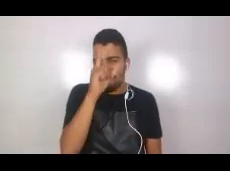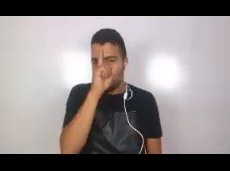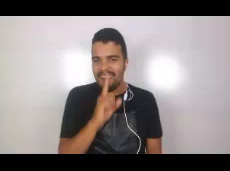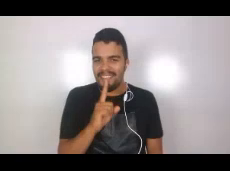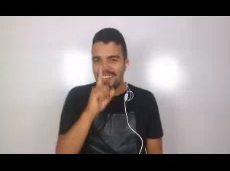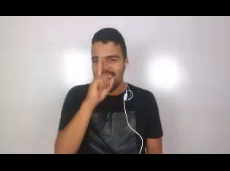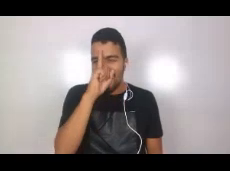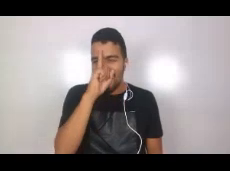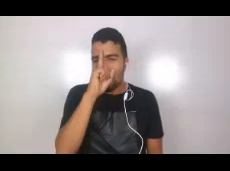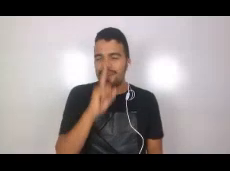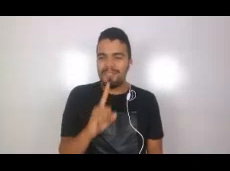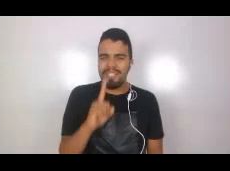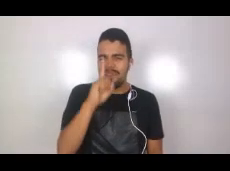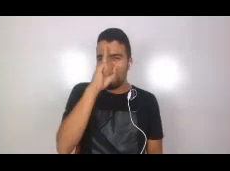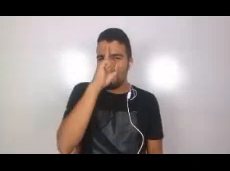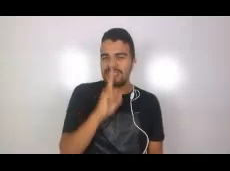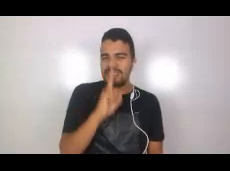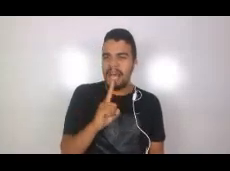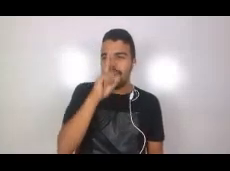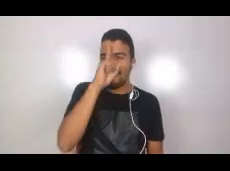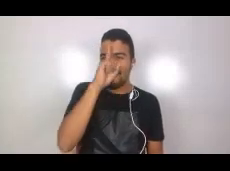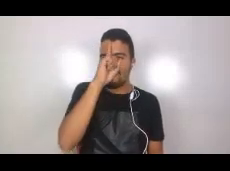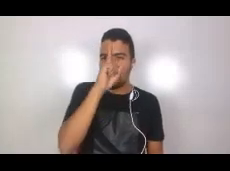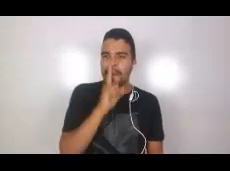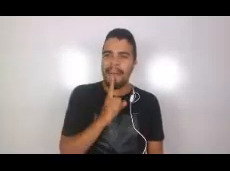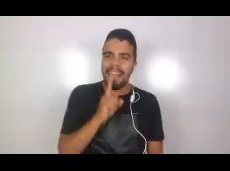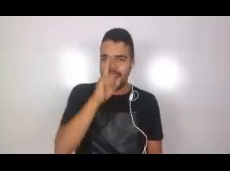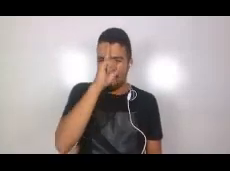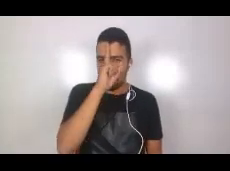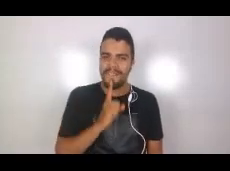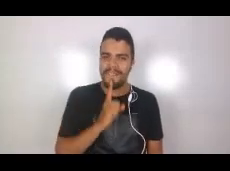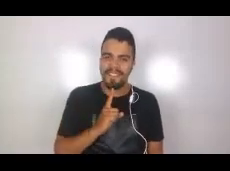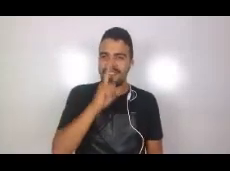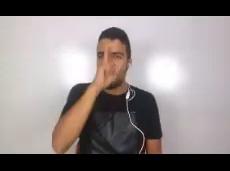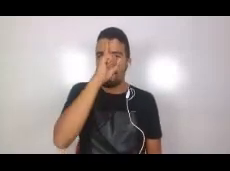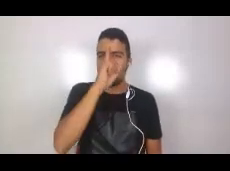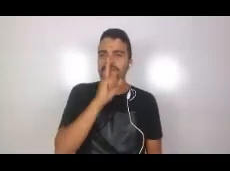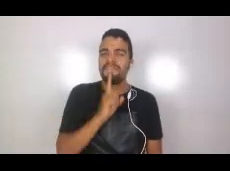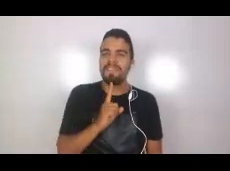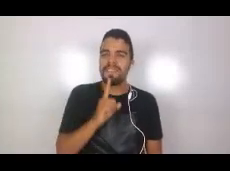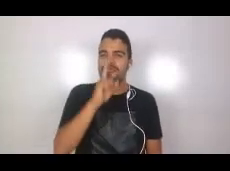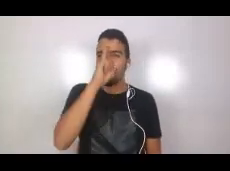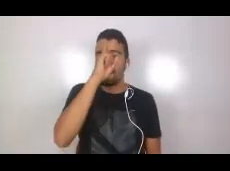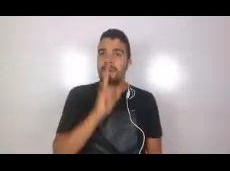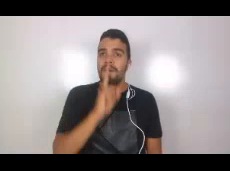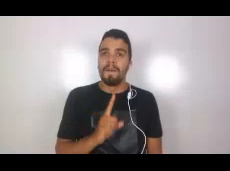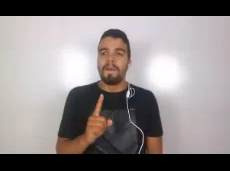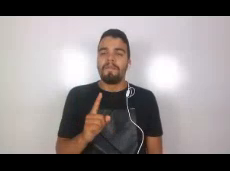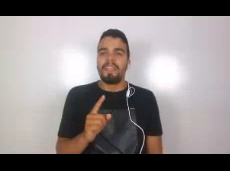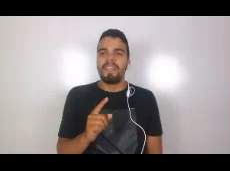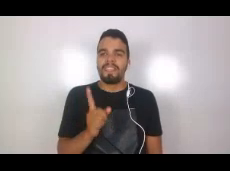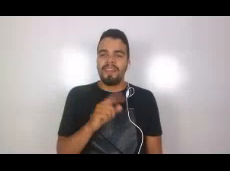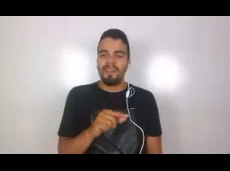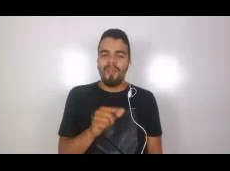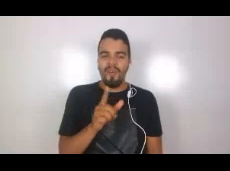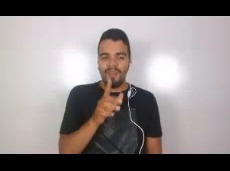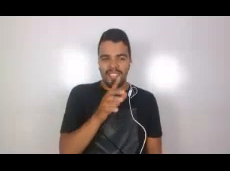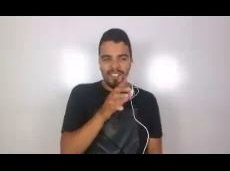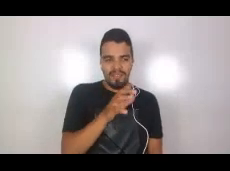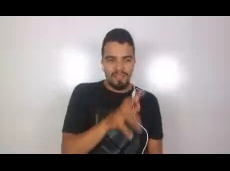o vocabulário, é muito difícil eu saber que isso aqui é amarelo. É muito difícil.